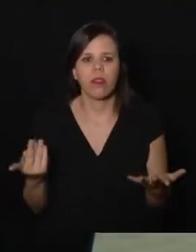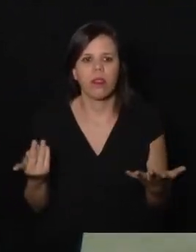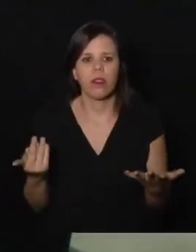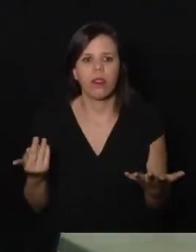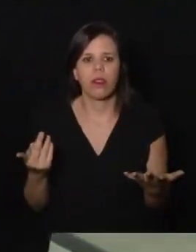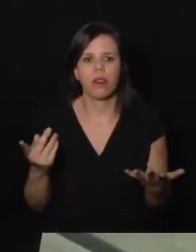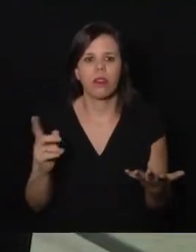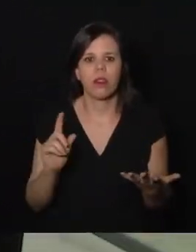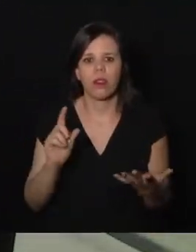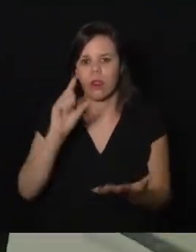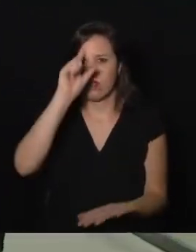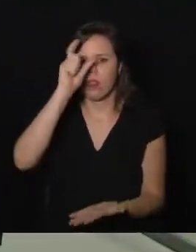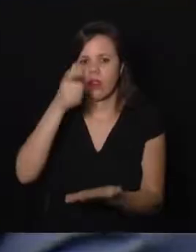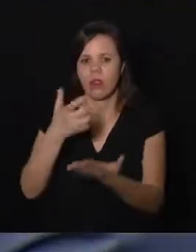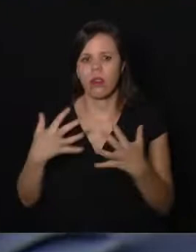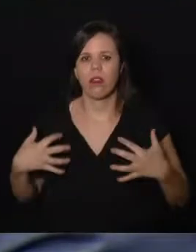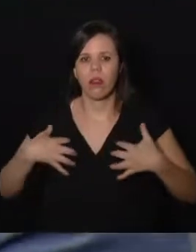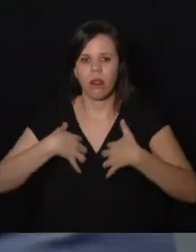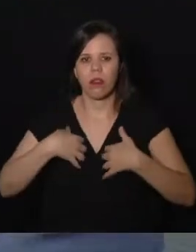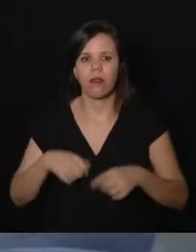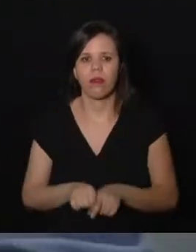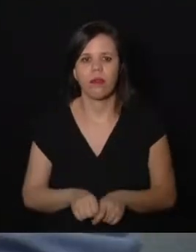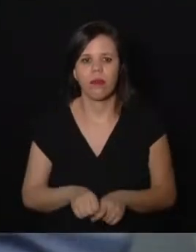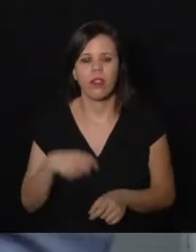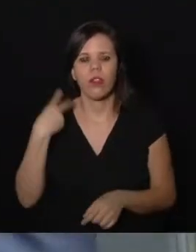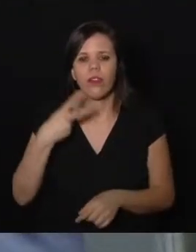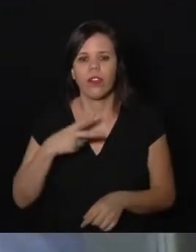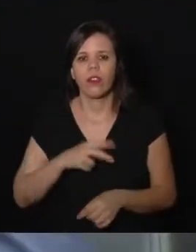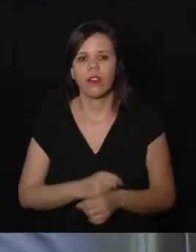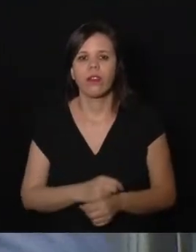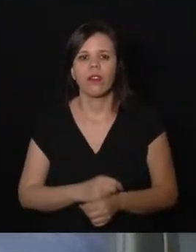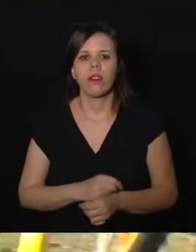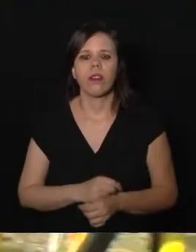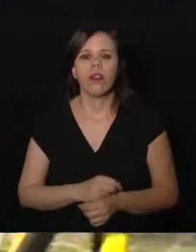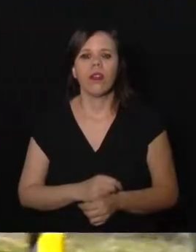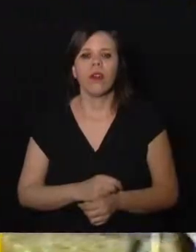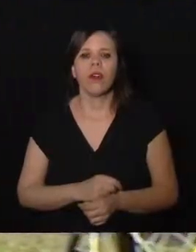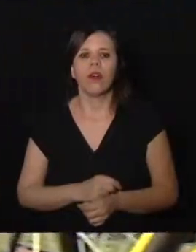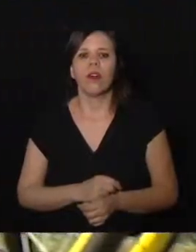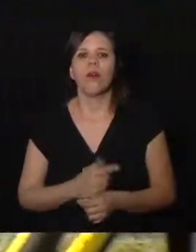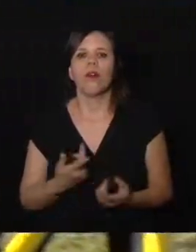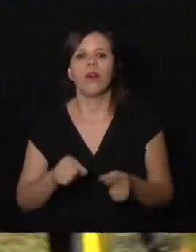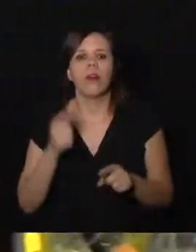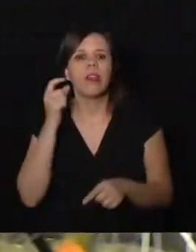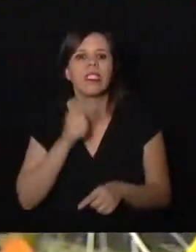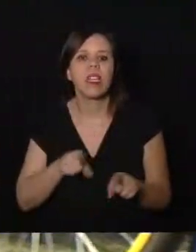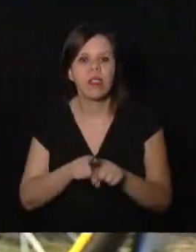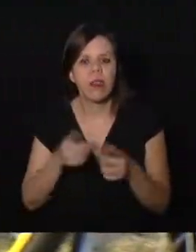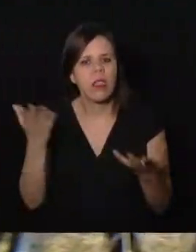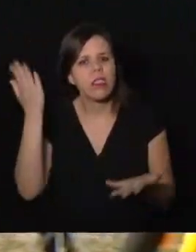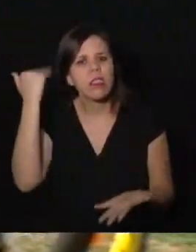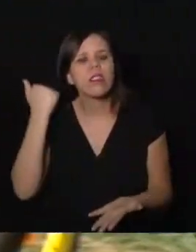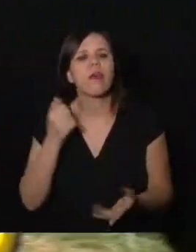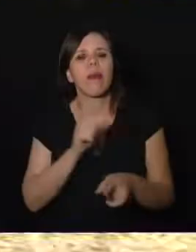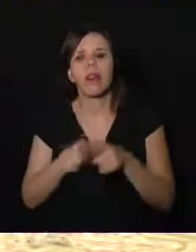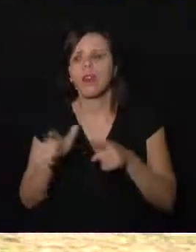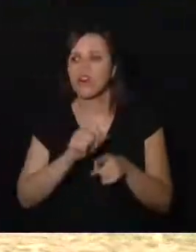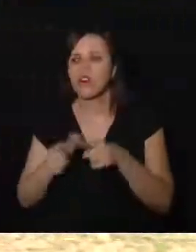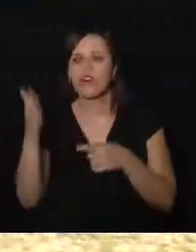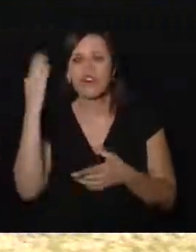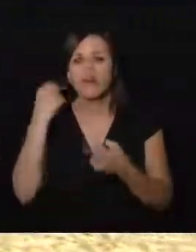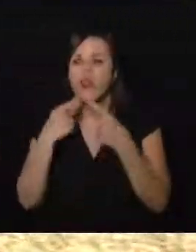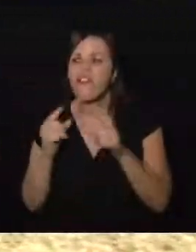do espectro autista. Vereador Marcelo Silva quer informações sobre os serviços de locação de